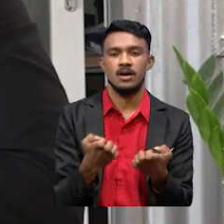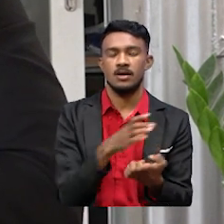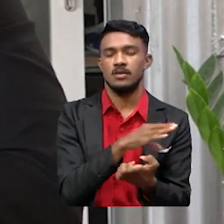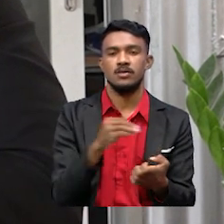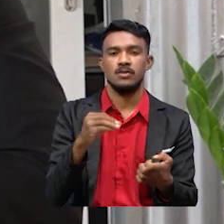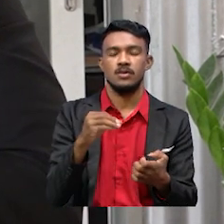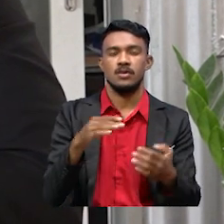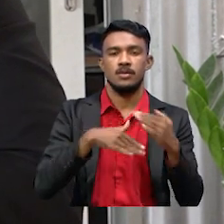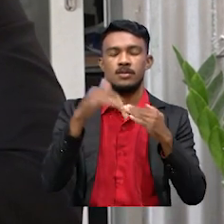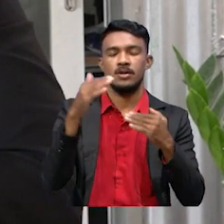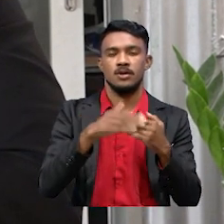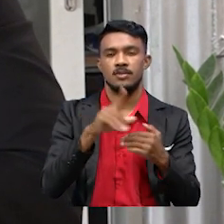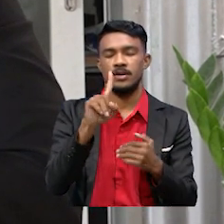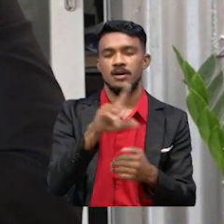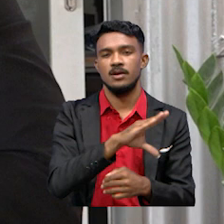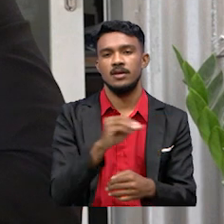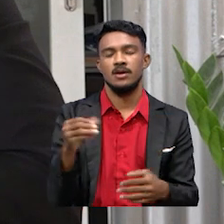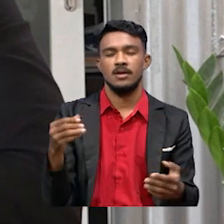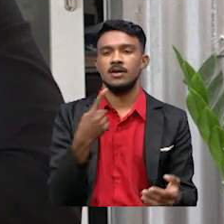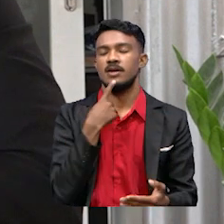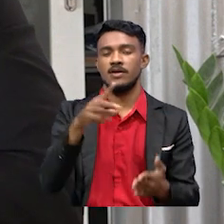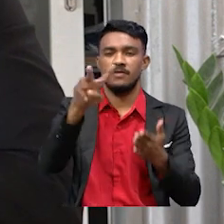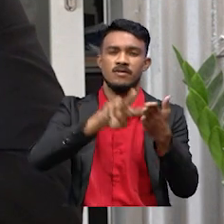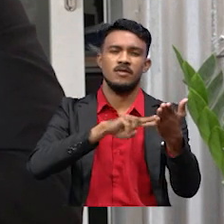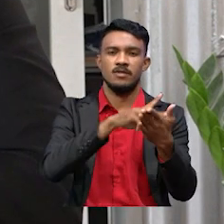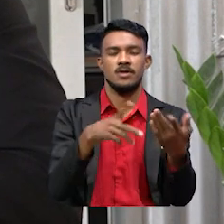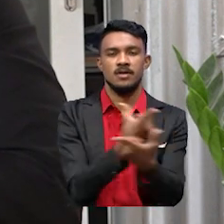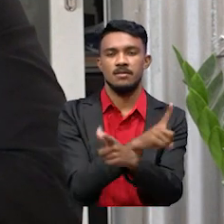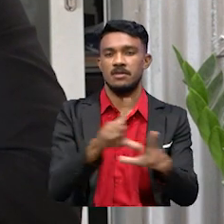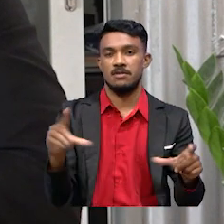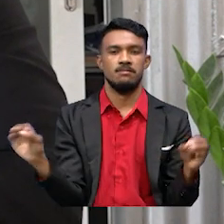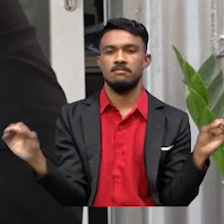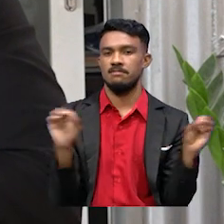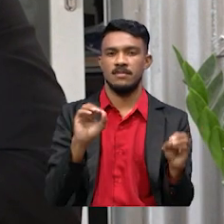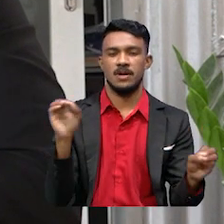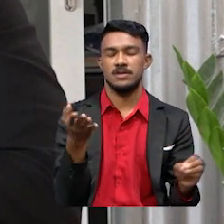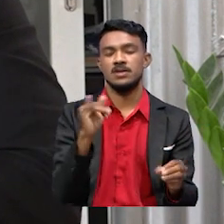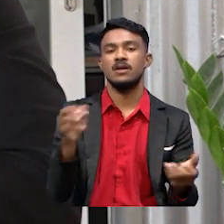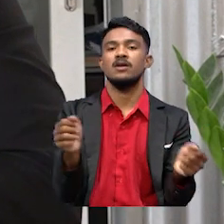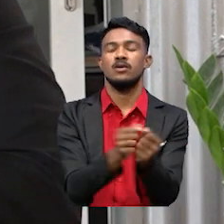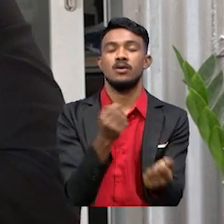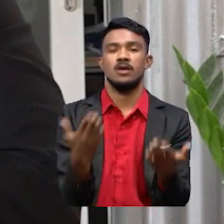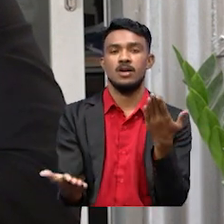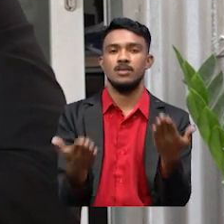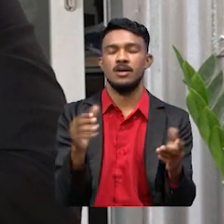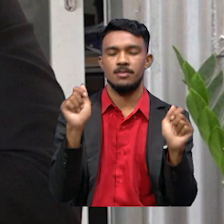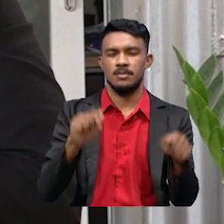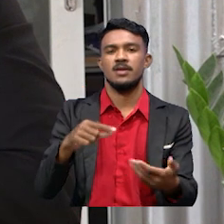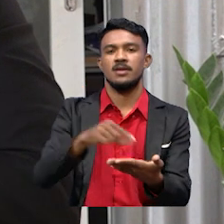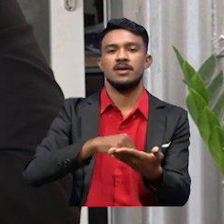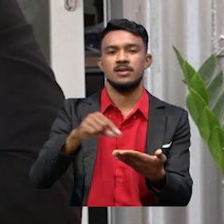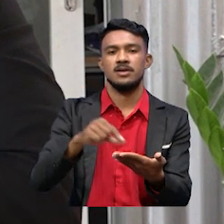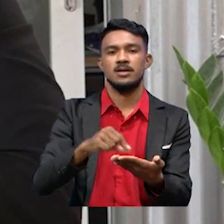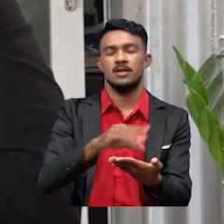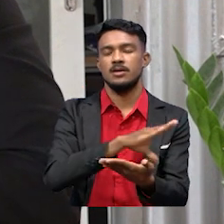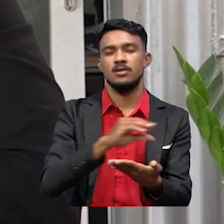nenien neve ato dien viola liberdade lai tamba sira o liberdade maka assina declara